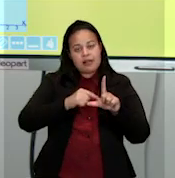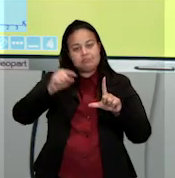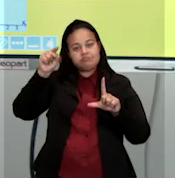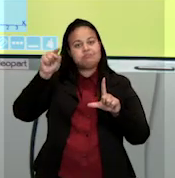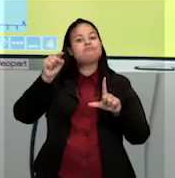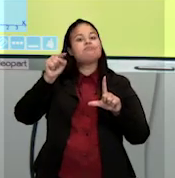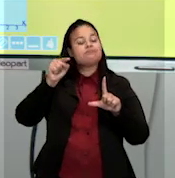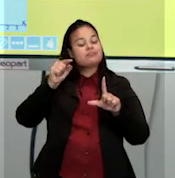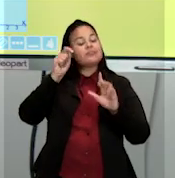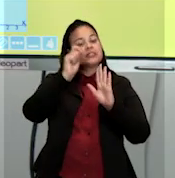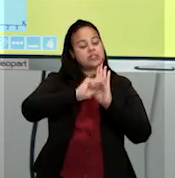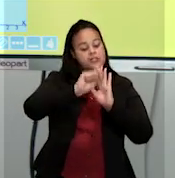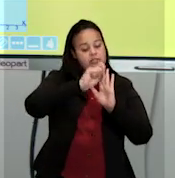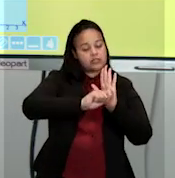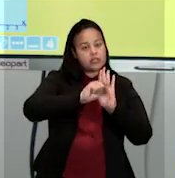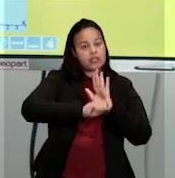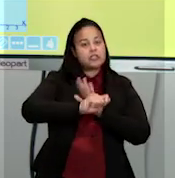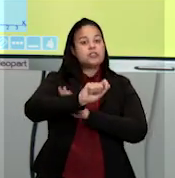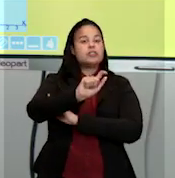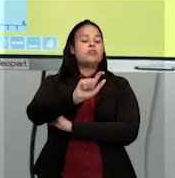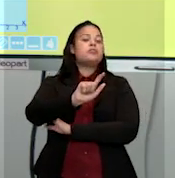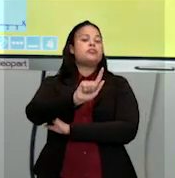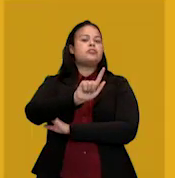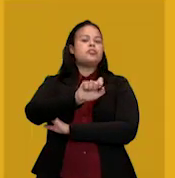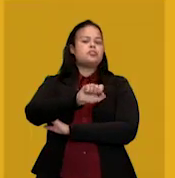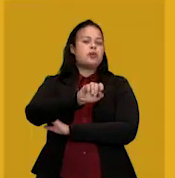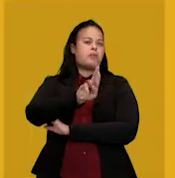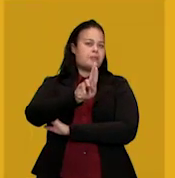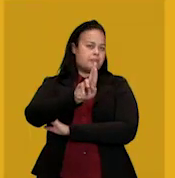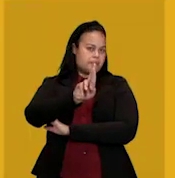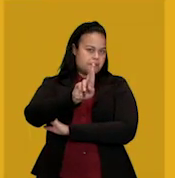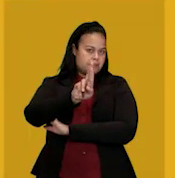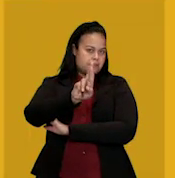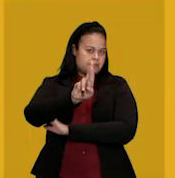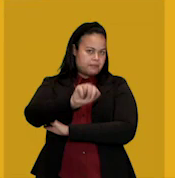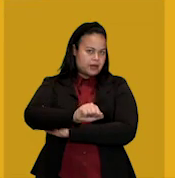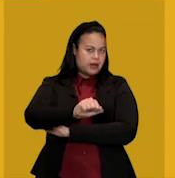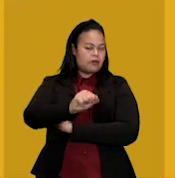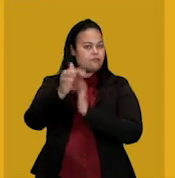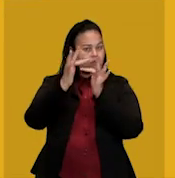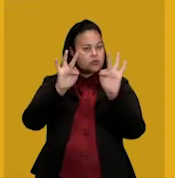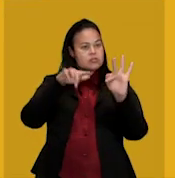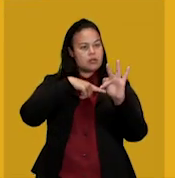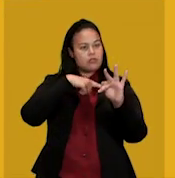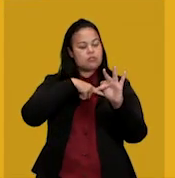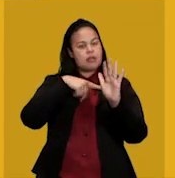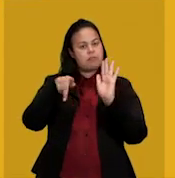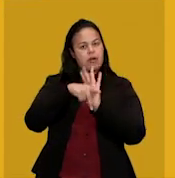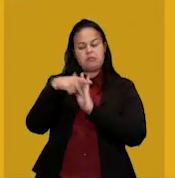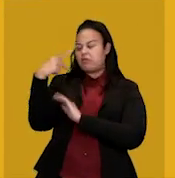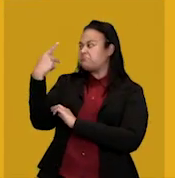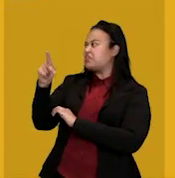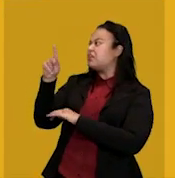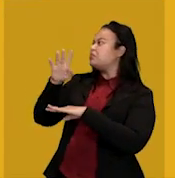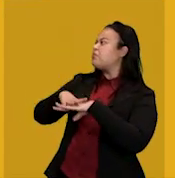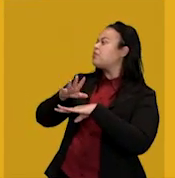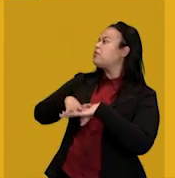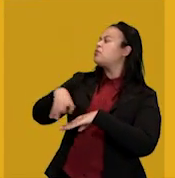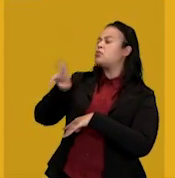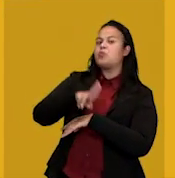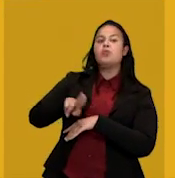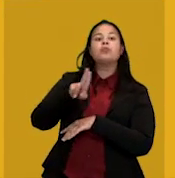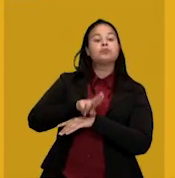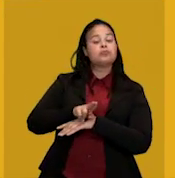Se você escrever isso aqui lá no GeoGebra, ele vai te dar exatamente essa função aqui. Então você pode fazer em casa, o recurso